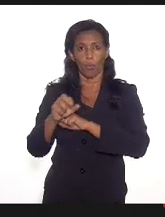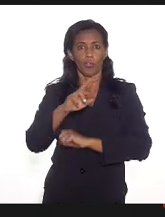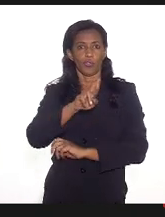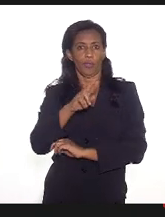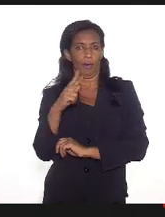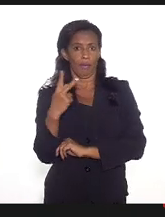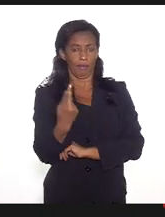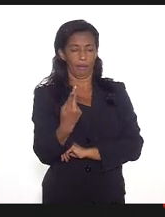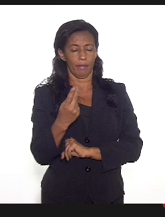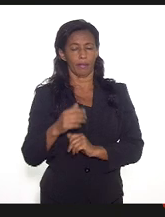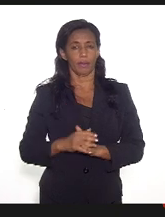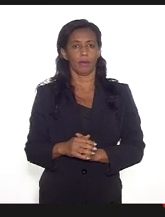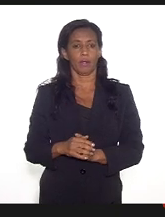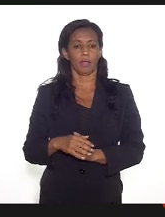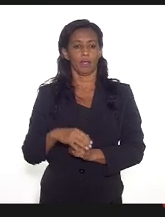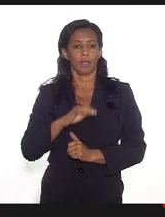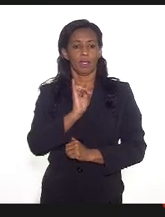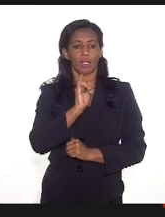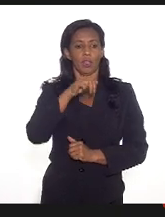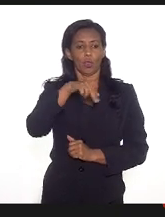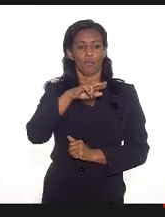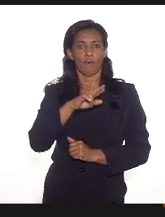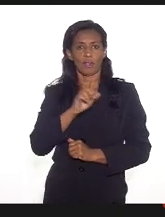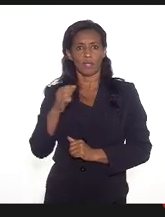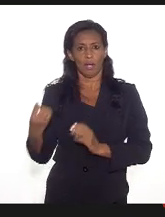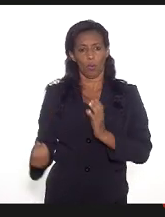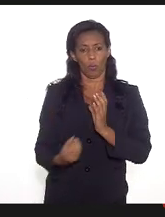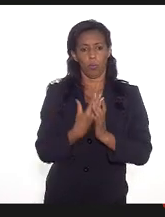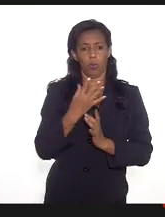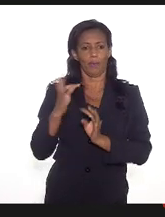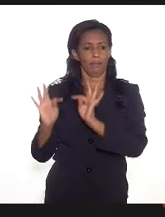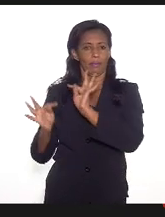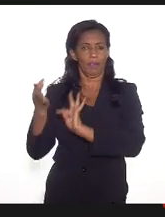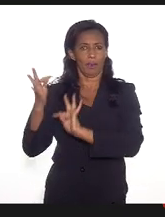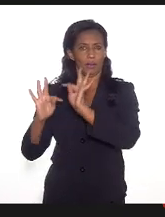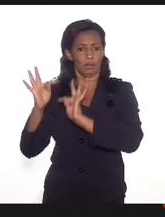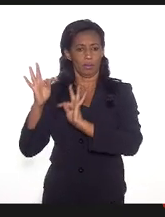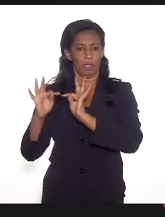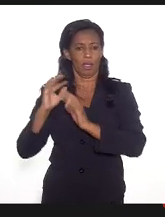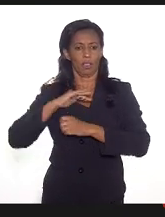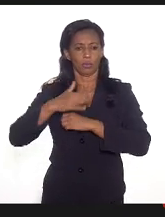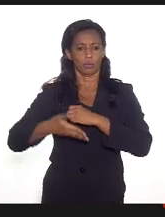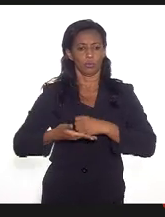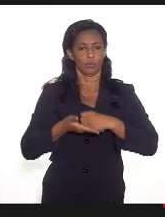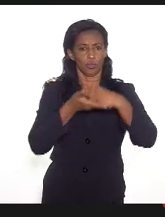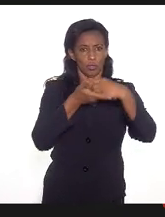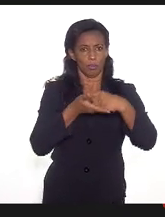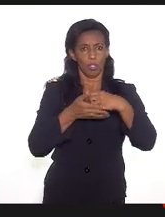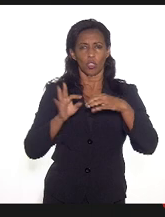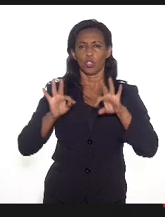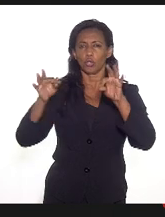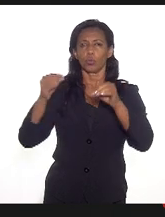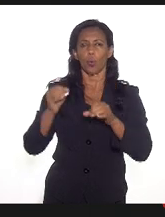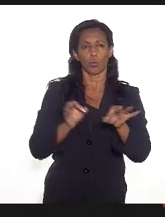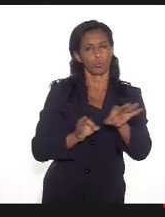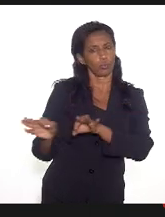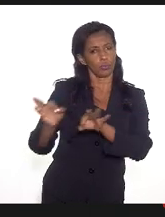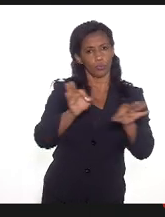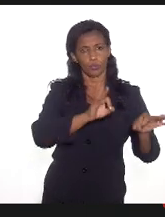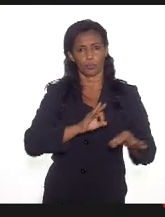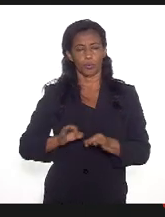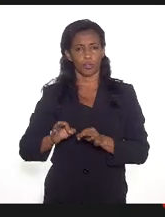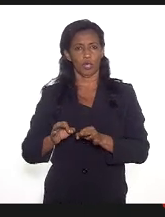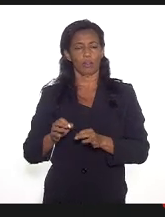né? Inovação e tecnologia, a sustentabilidade de todos os projetos e programas